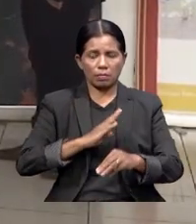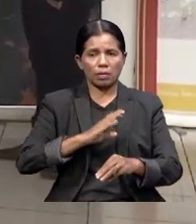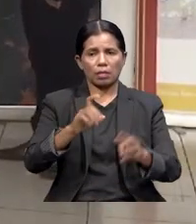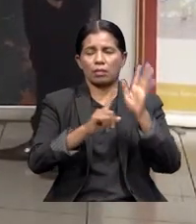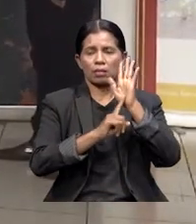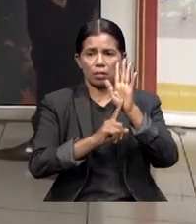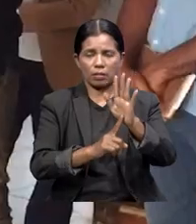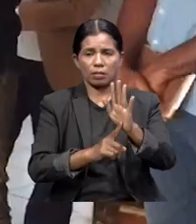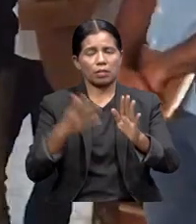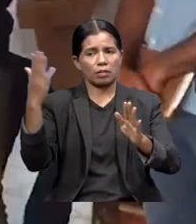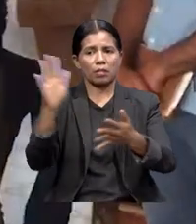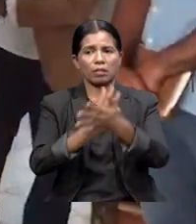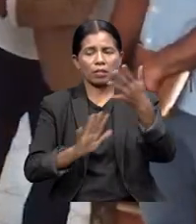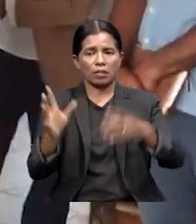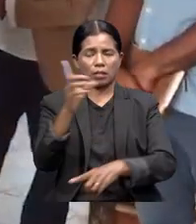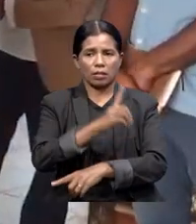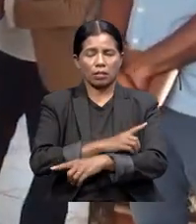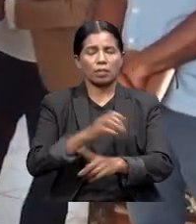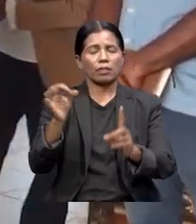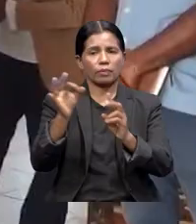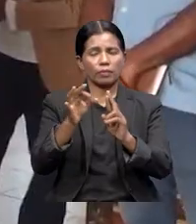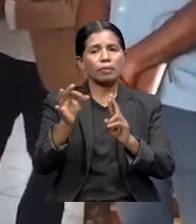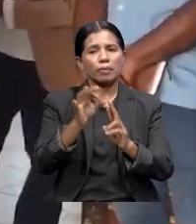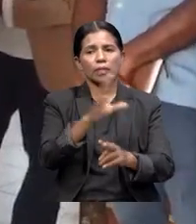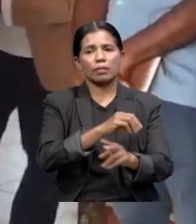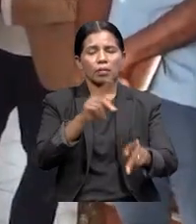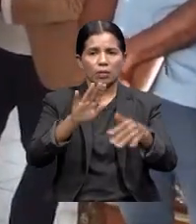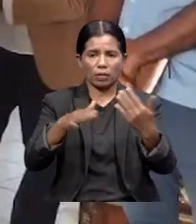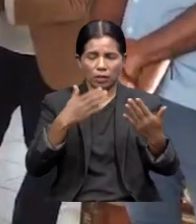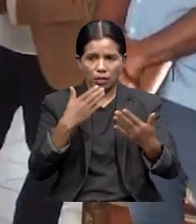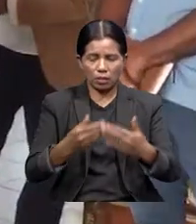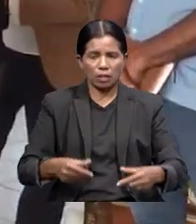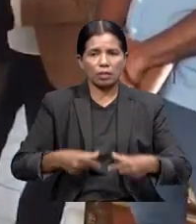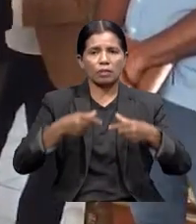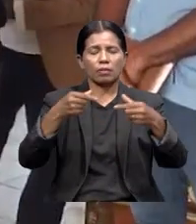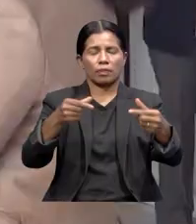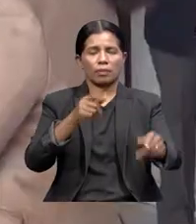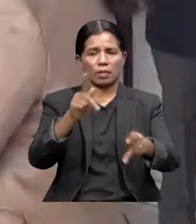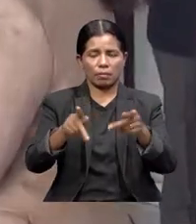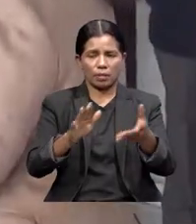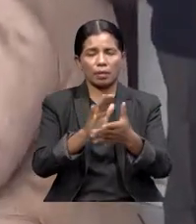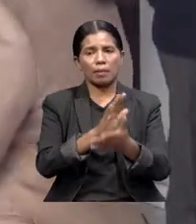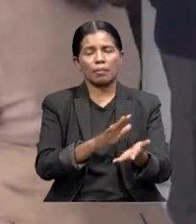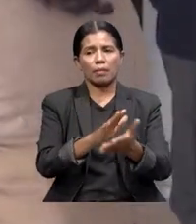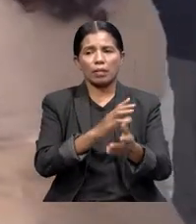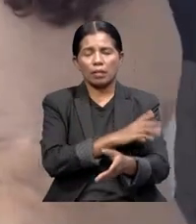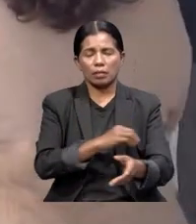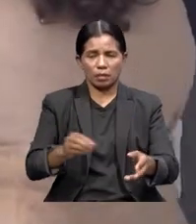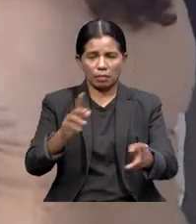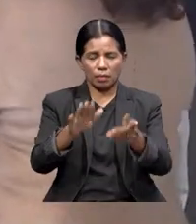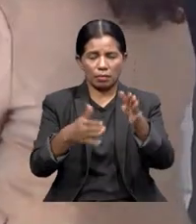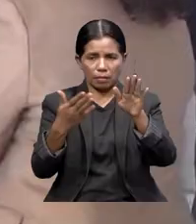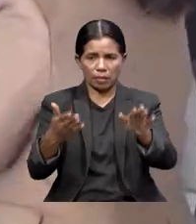Hatudu e a celebração do Loron Finado, onde permite e mahoto ato fo honra ba matibian ho dignidade no